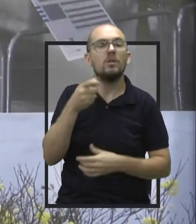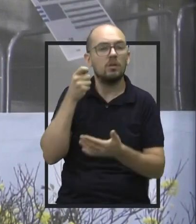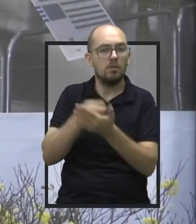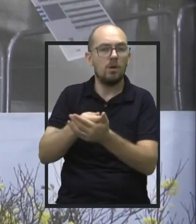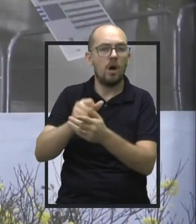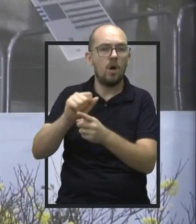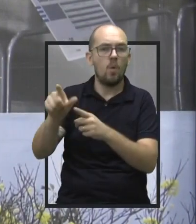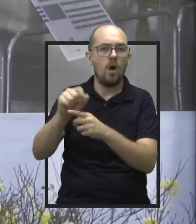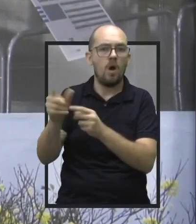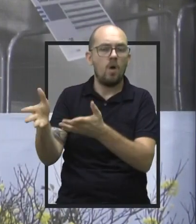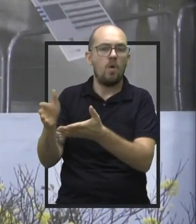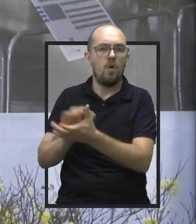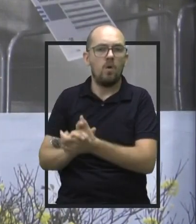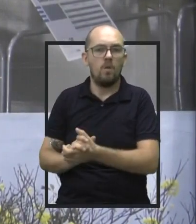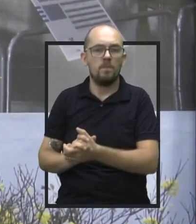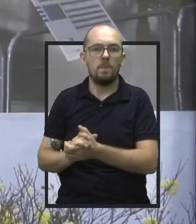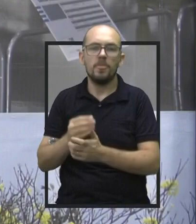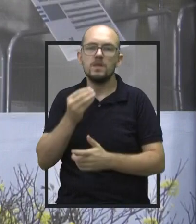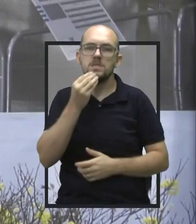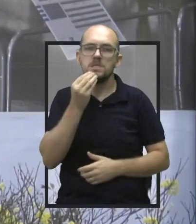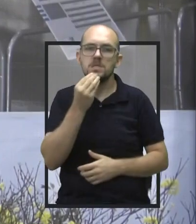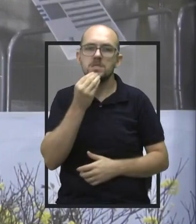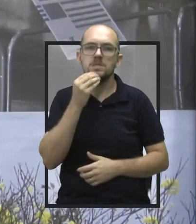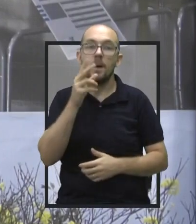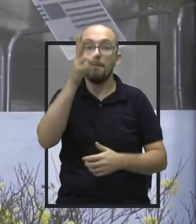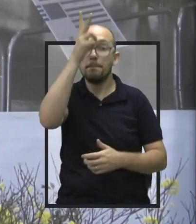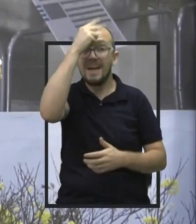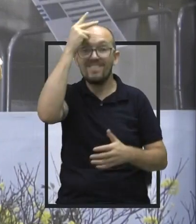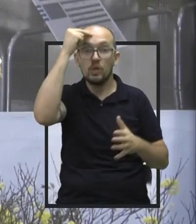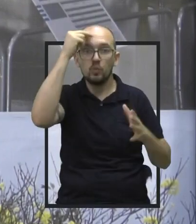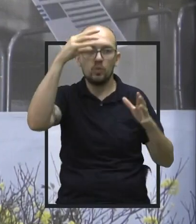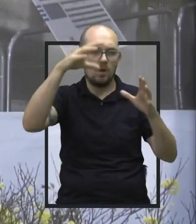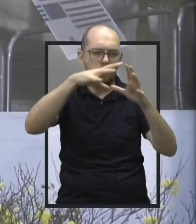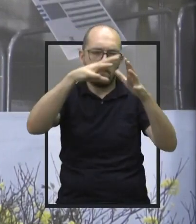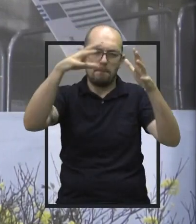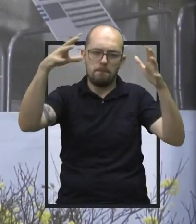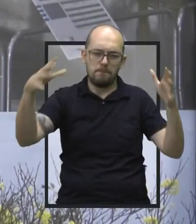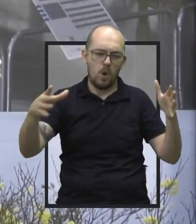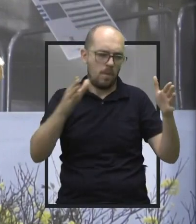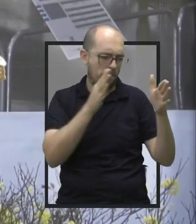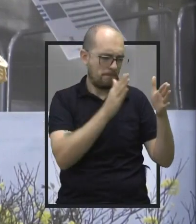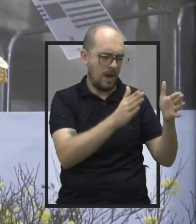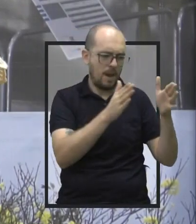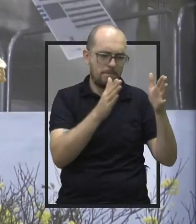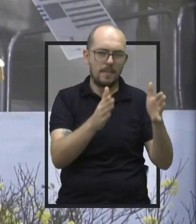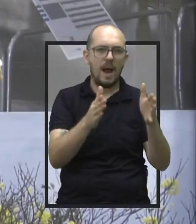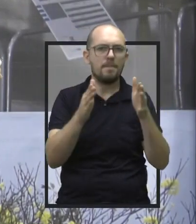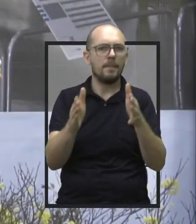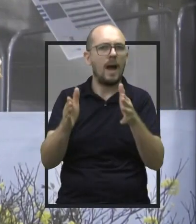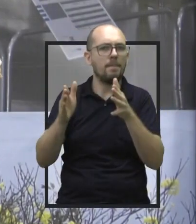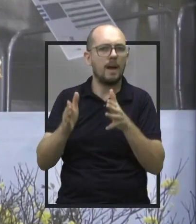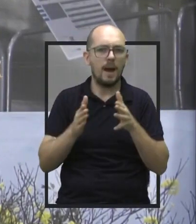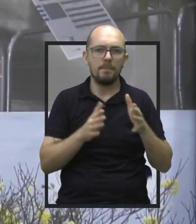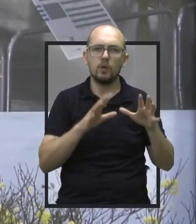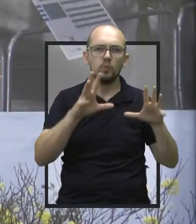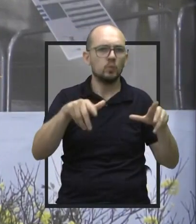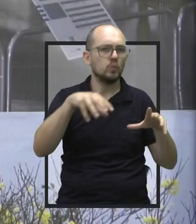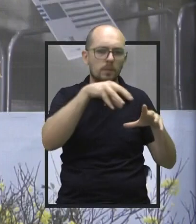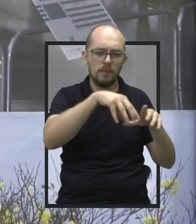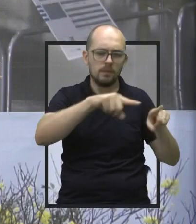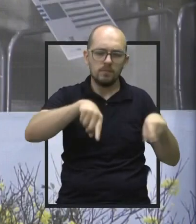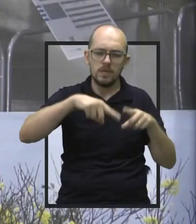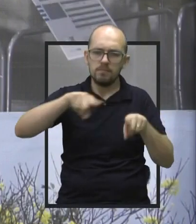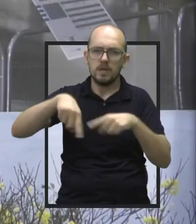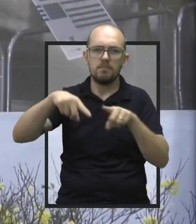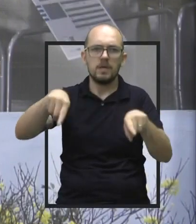nós tivéssemos aí uma prefeitura com todas as secretarias, facilitaria o serviço para o usuário, né? Para as pessoas,